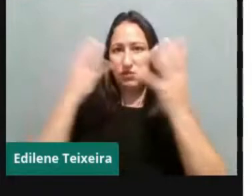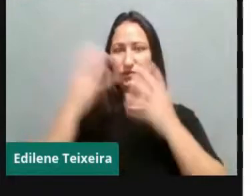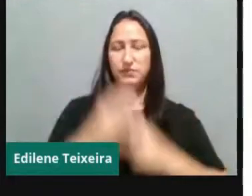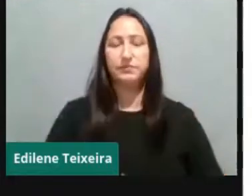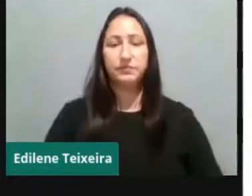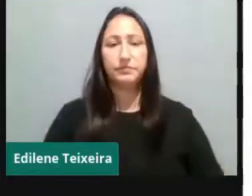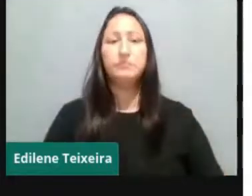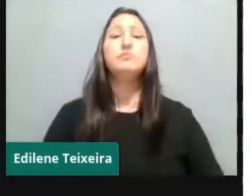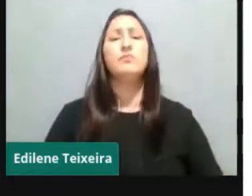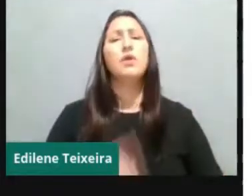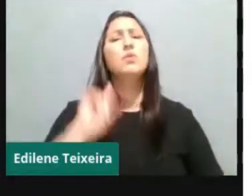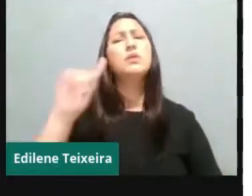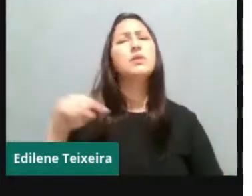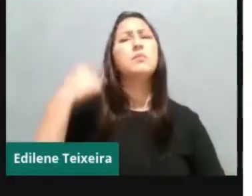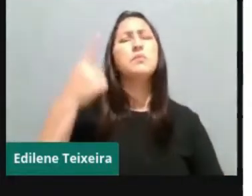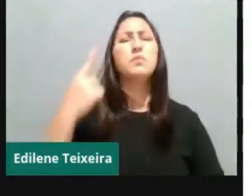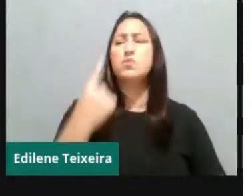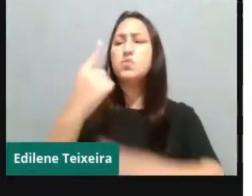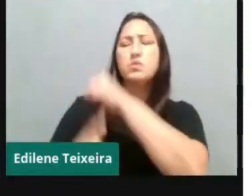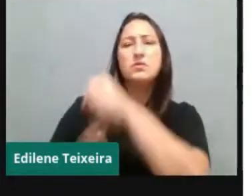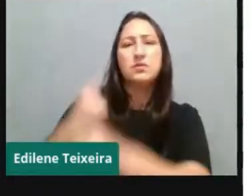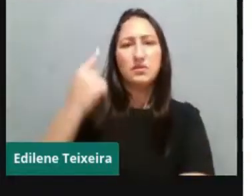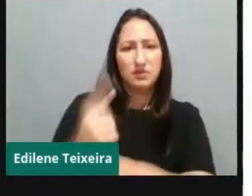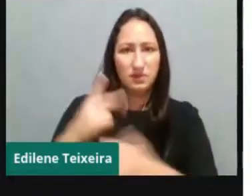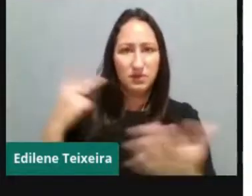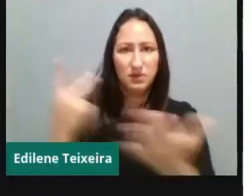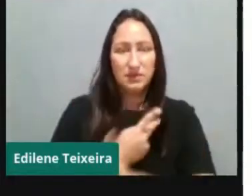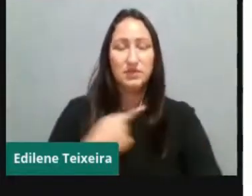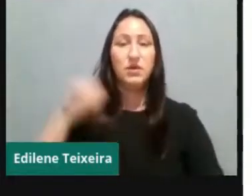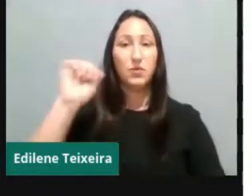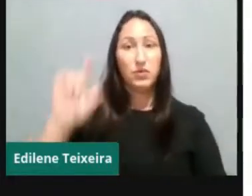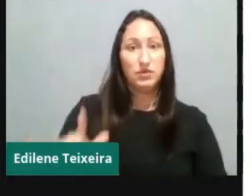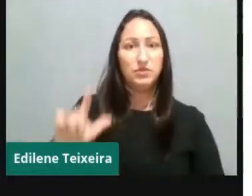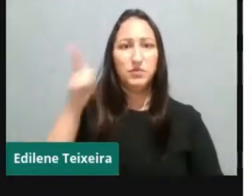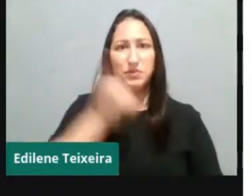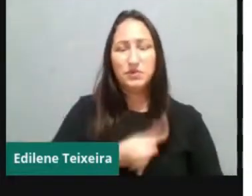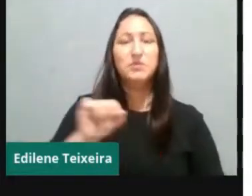experimento, nós usamos aqui um algoritmo gaussiano, então nós extraímos a